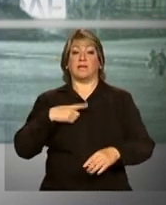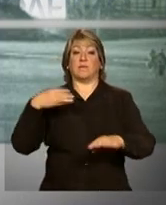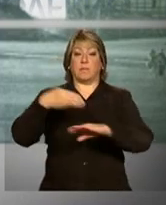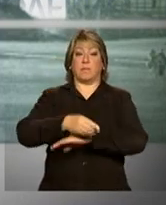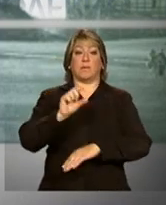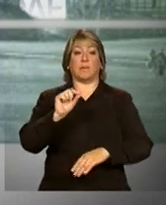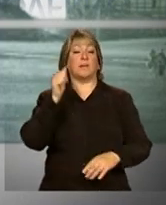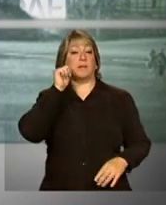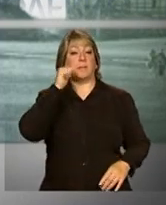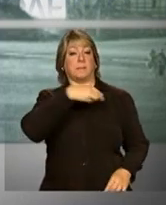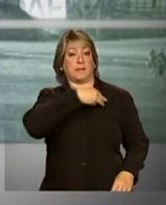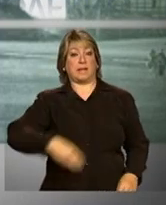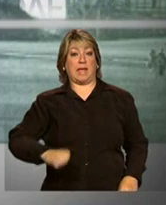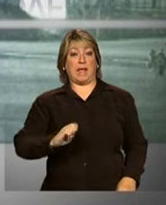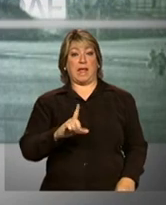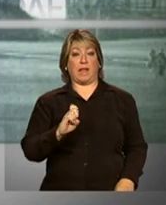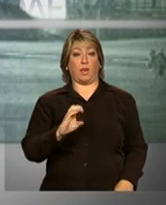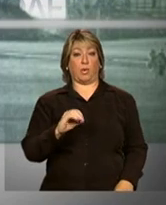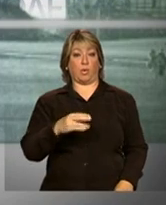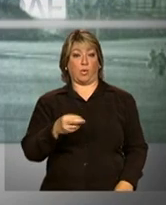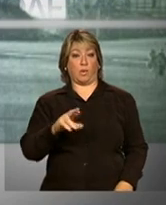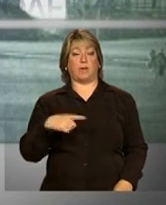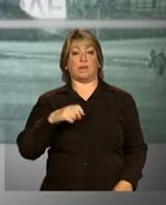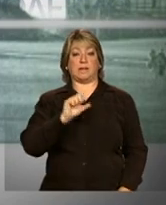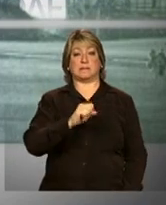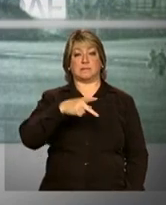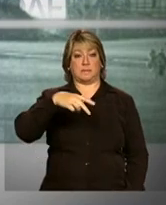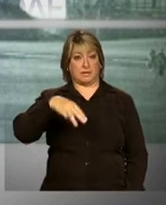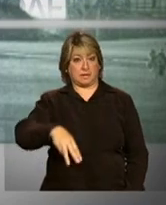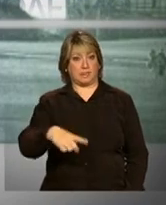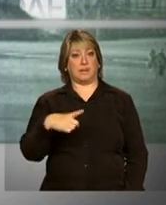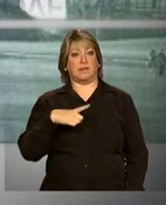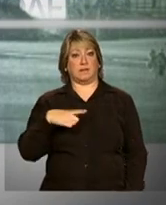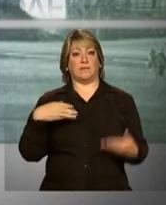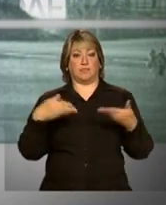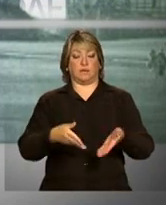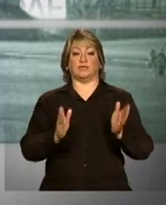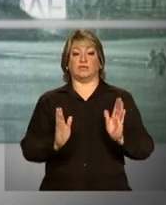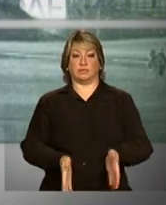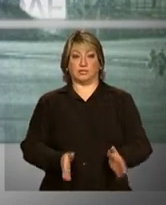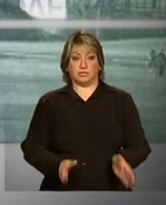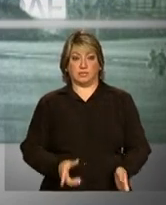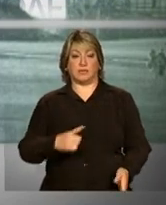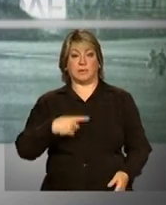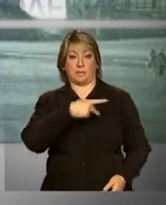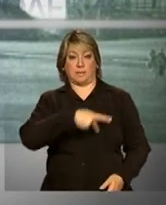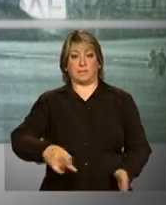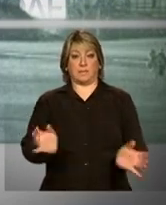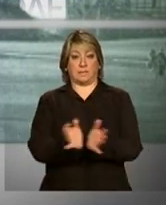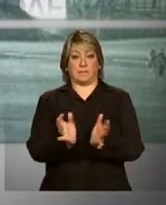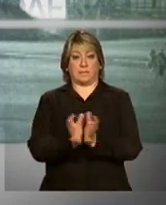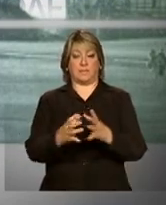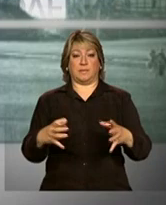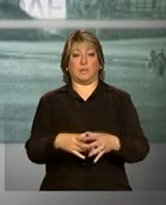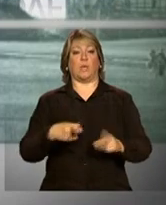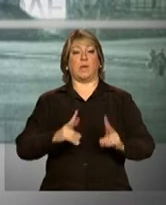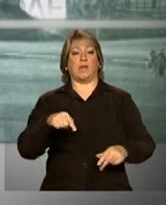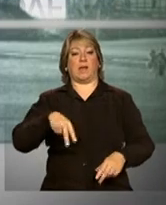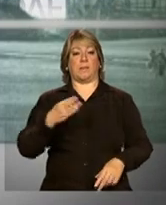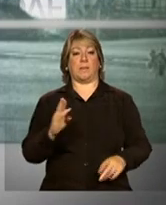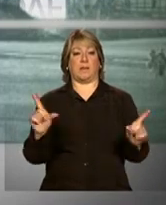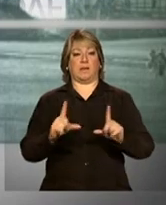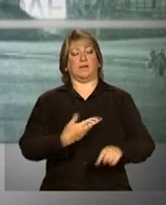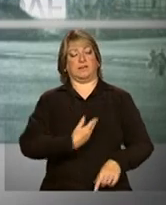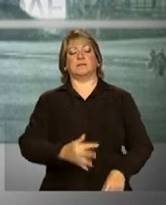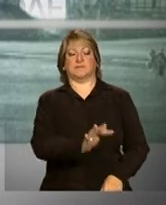participação da ministra Eleonora menic da secretaria de políticas para as mulheres da presidência da república Continue com a